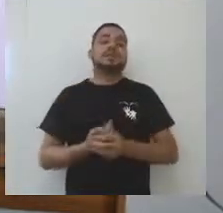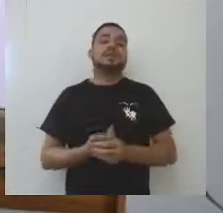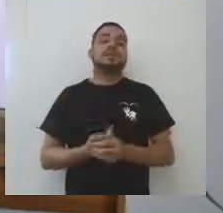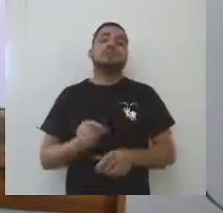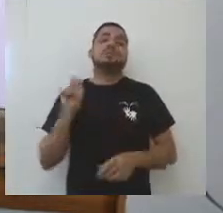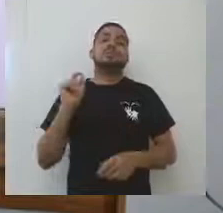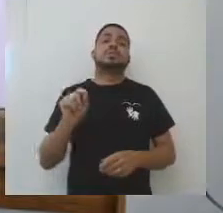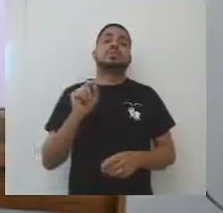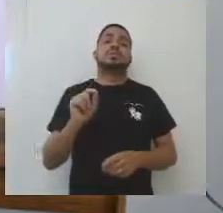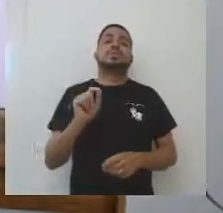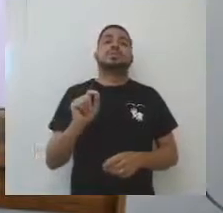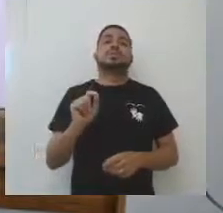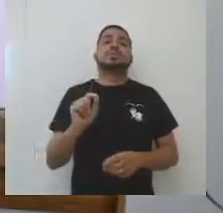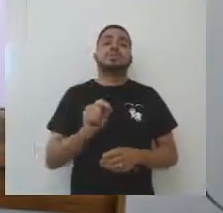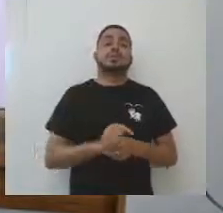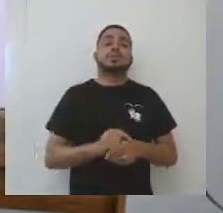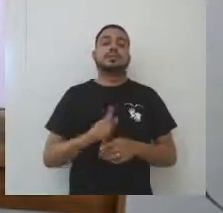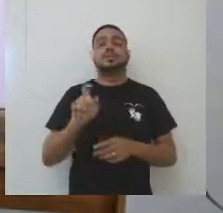que é